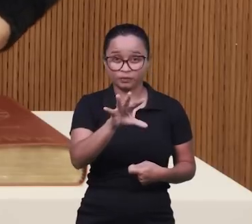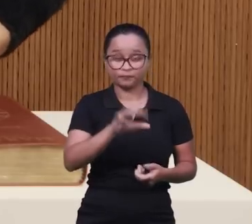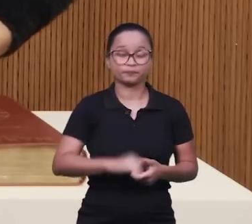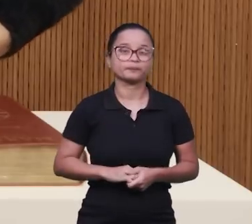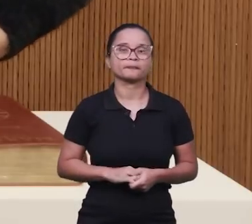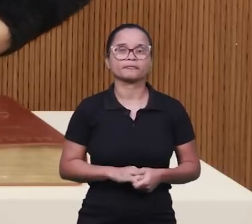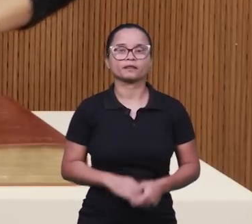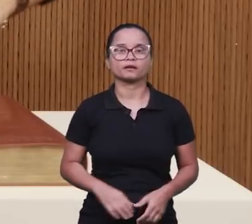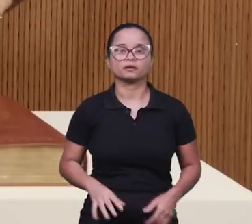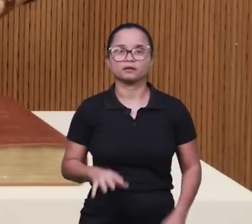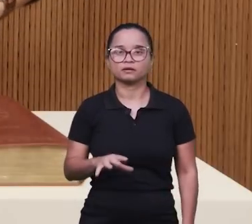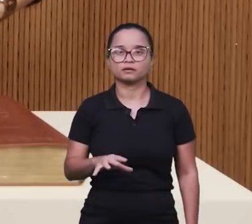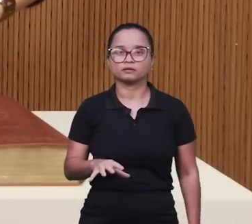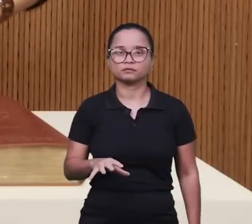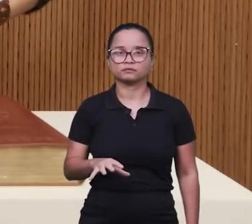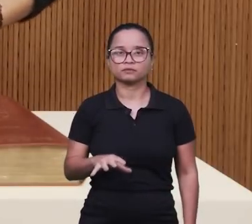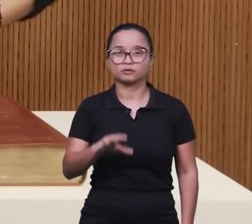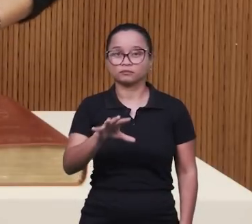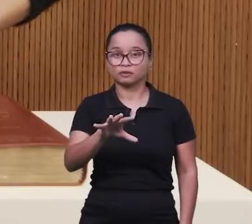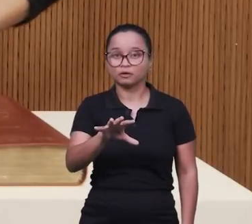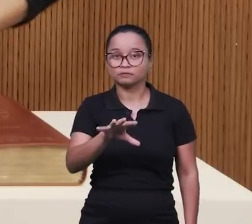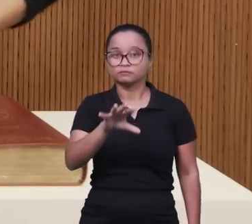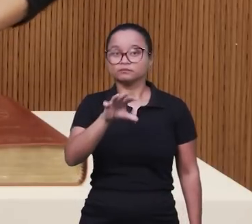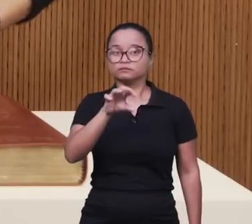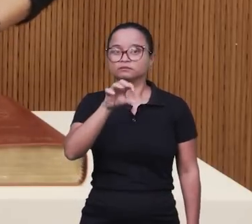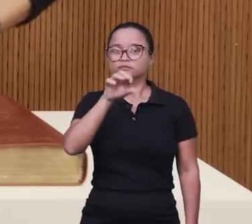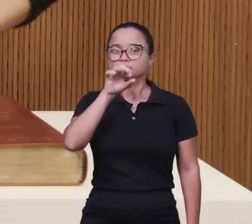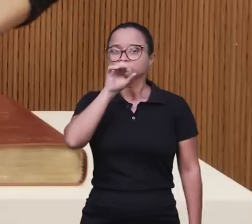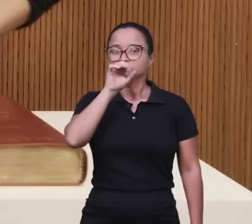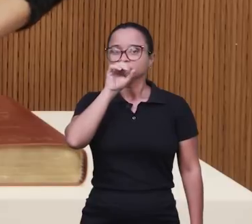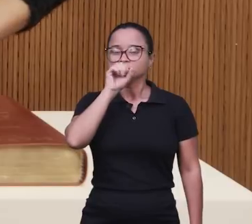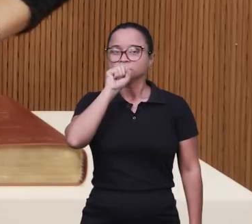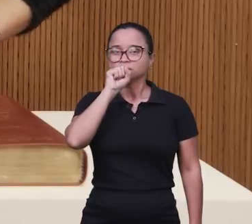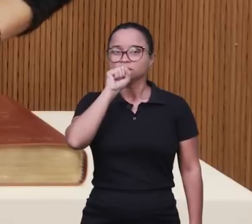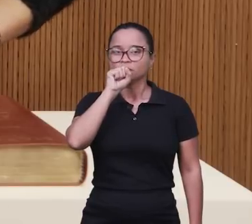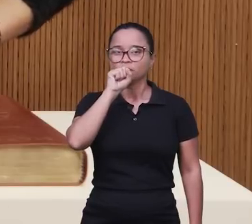ar. Inspiramos, abrindo intercostais.